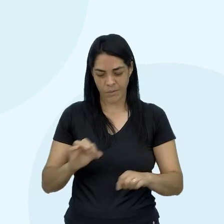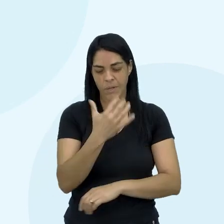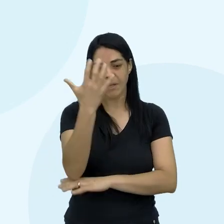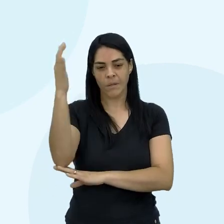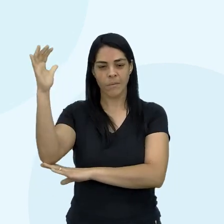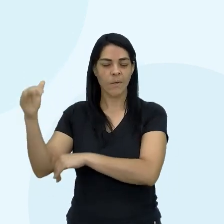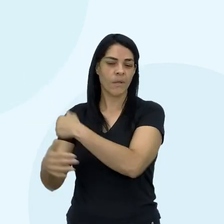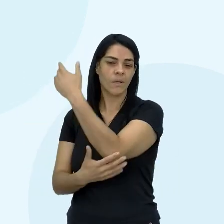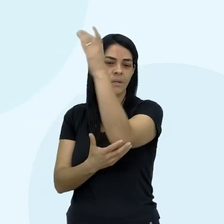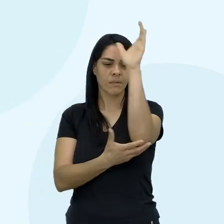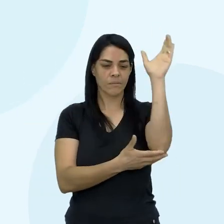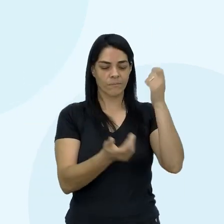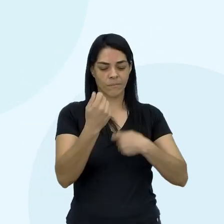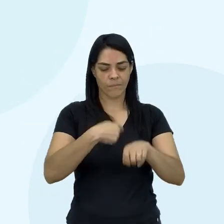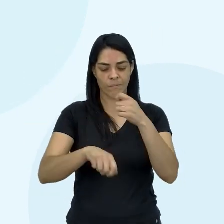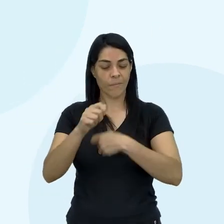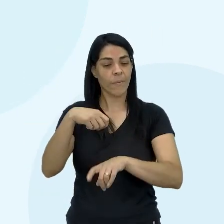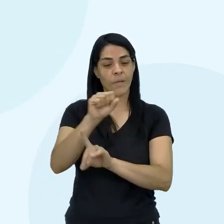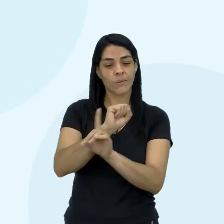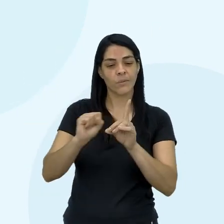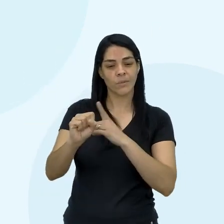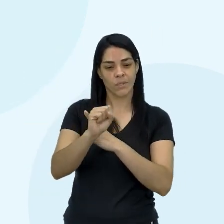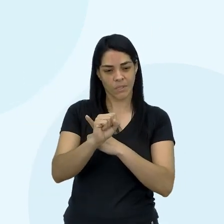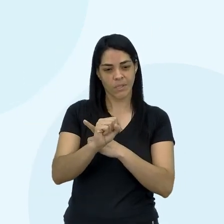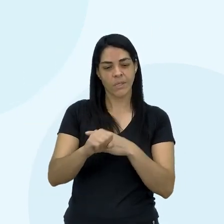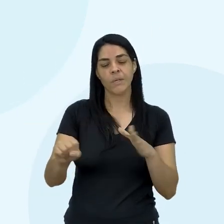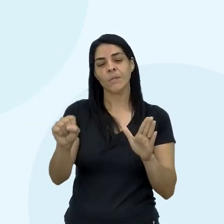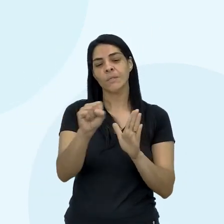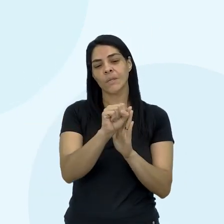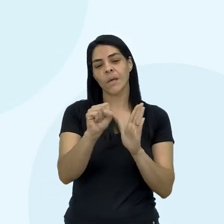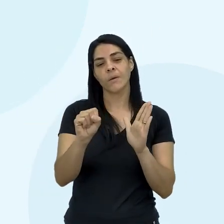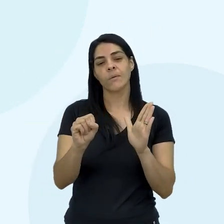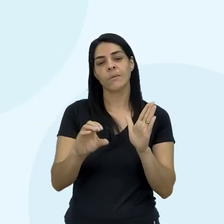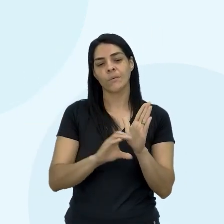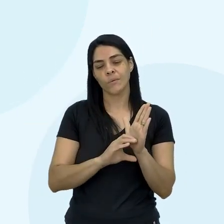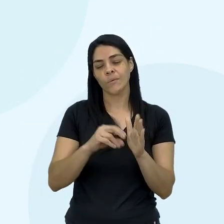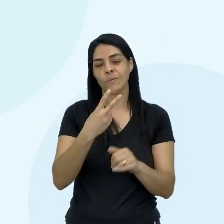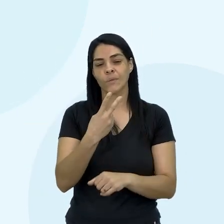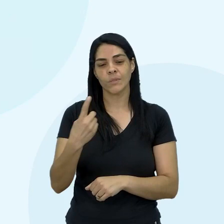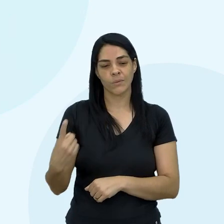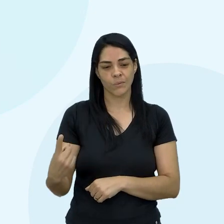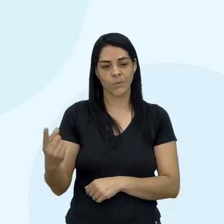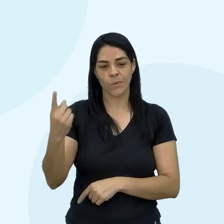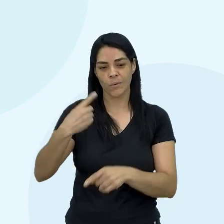ambiente, economia e sociedade. E no século XXI, os